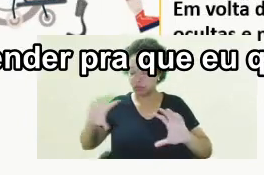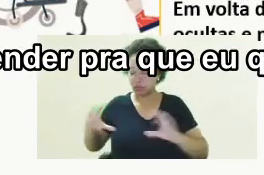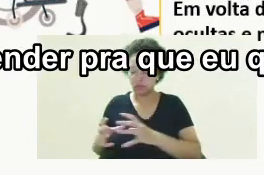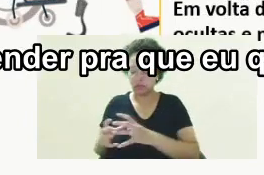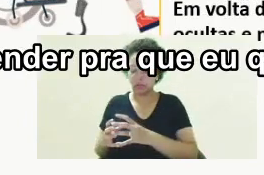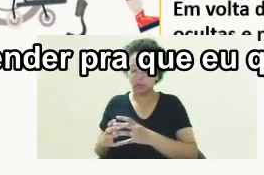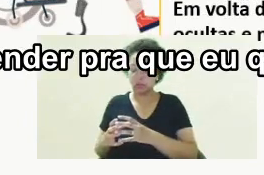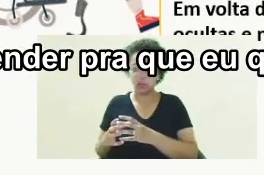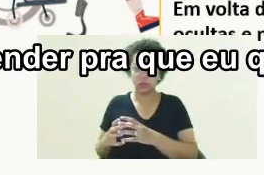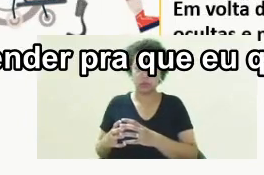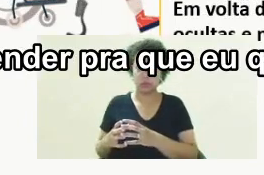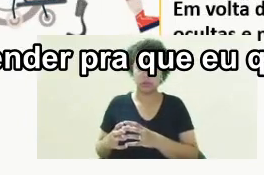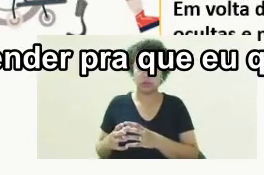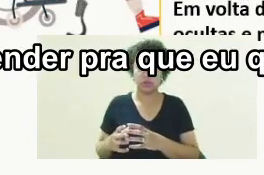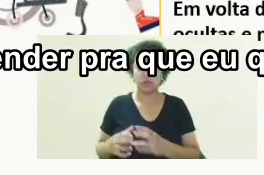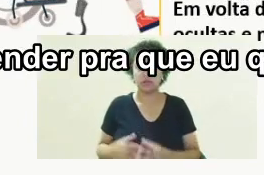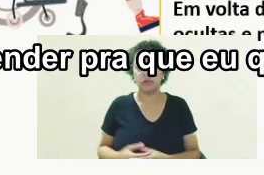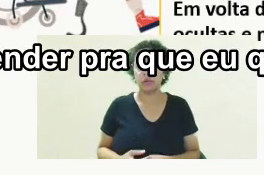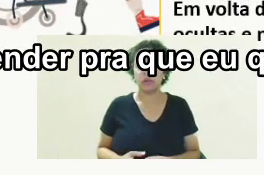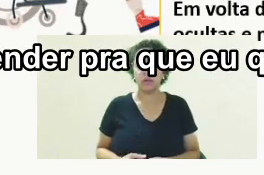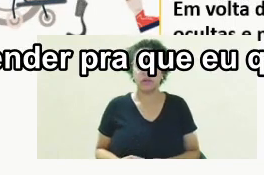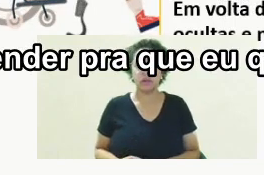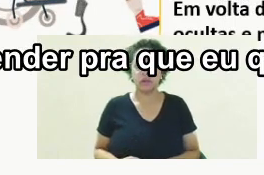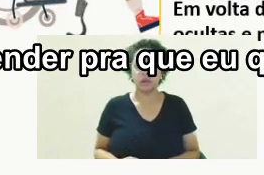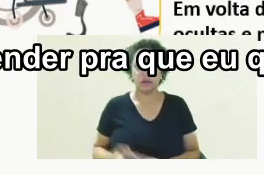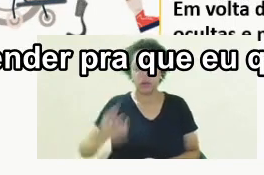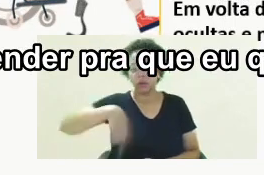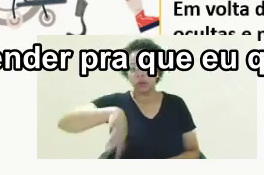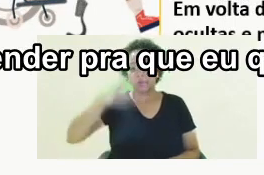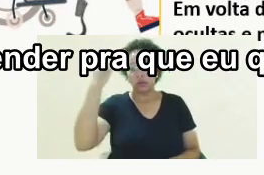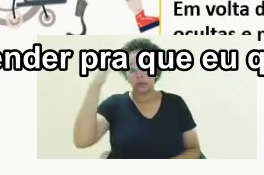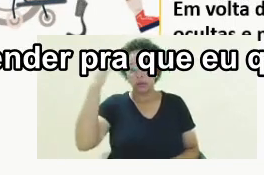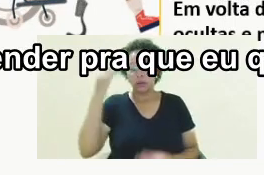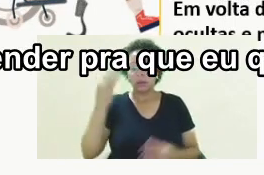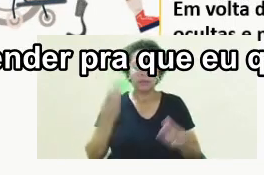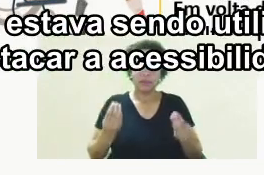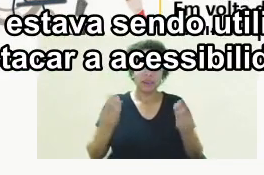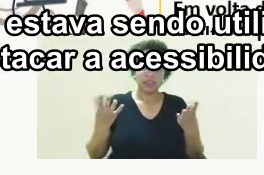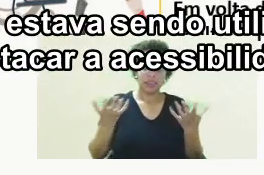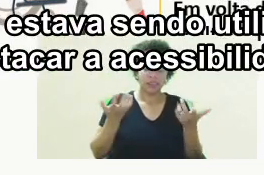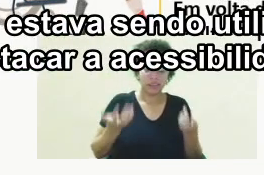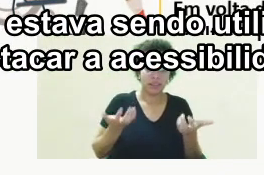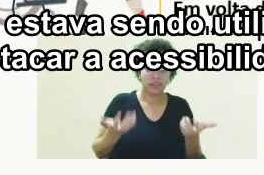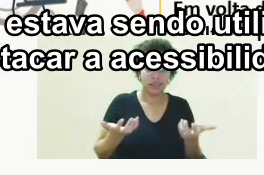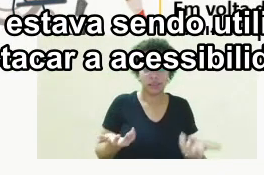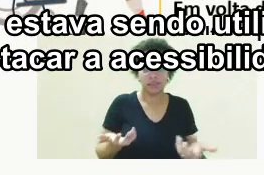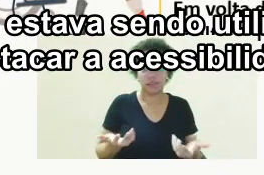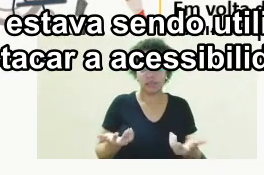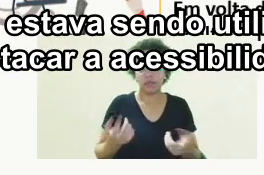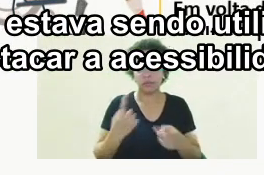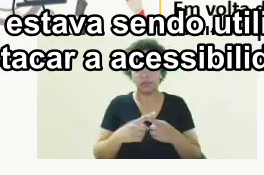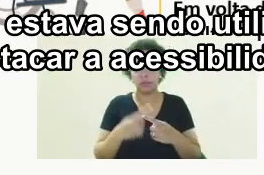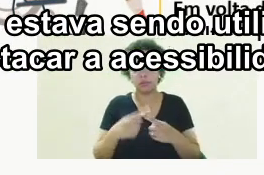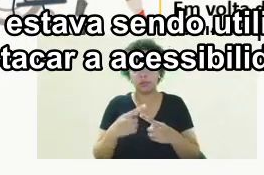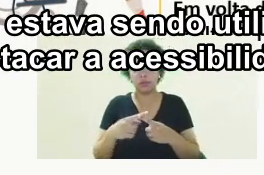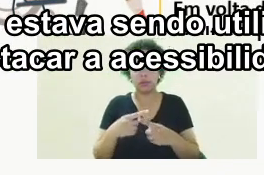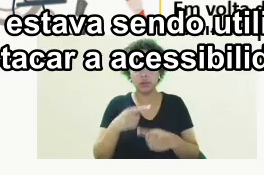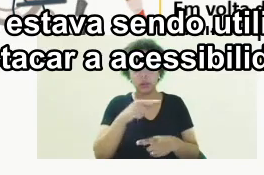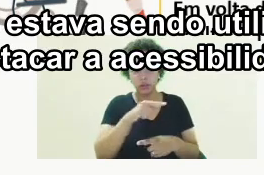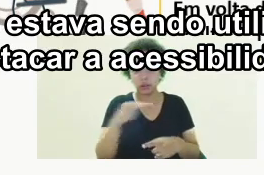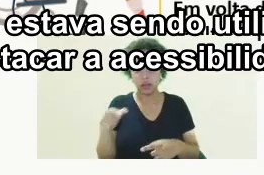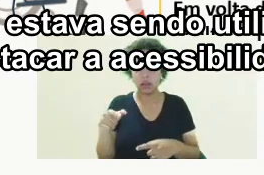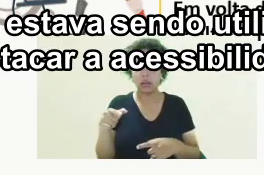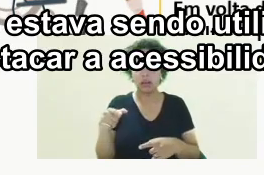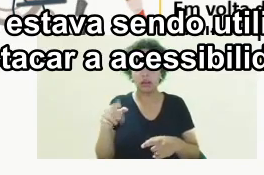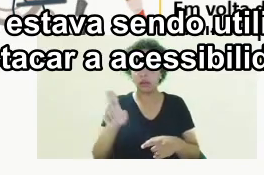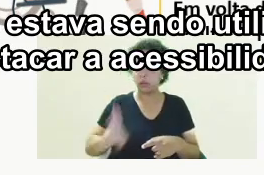Então, nós vamos entender para que eu quero essa imagem. Provavelmente essa imagem ela estava sendo utilizada ali